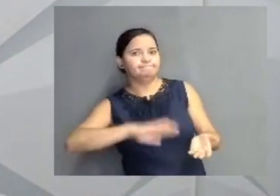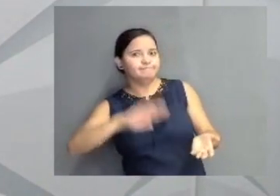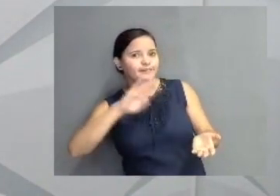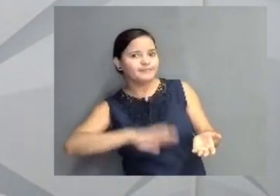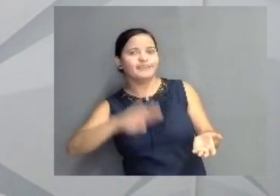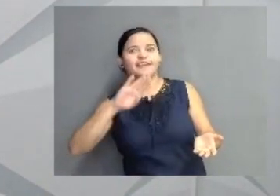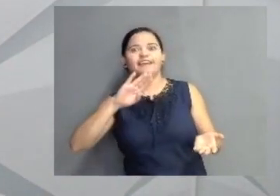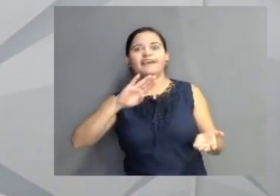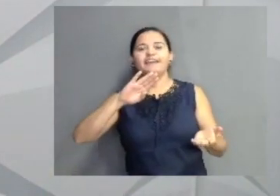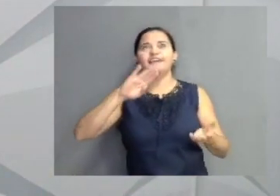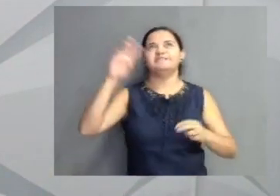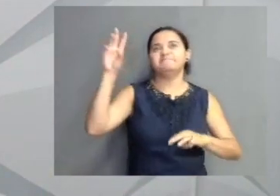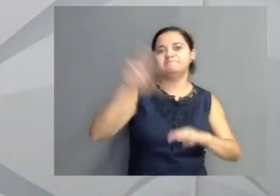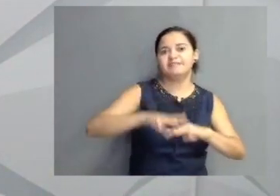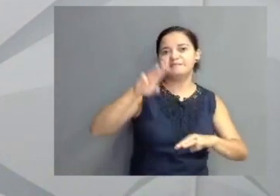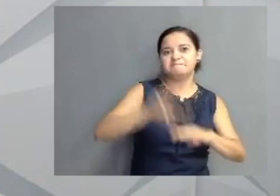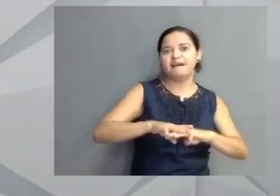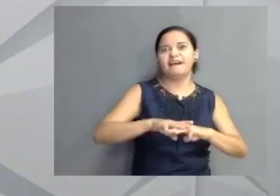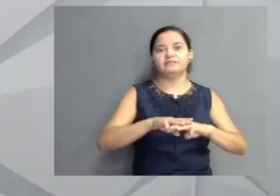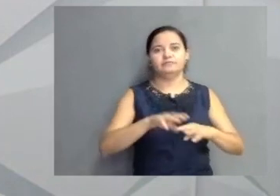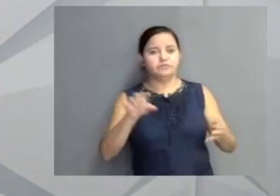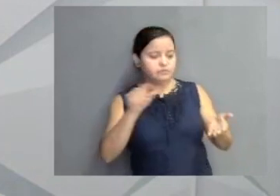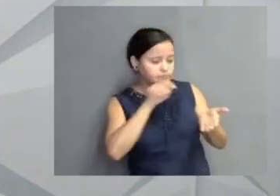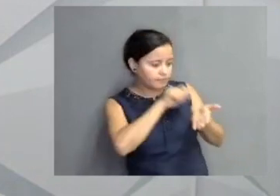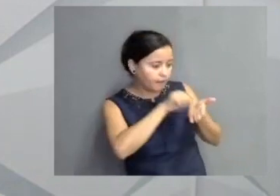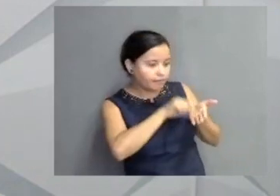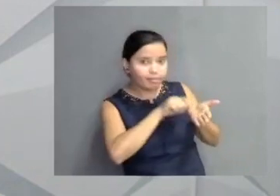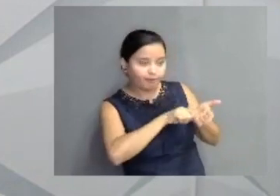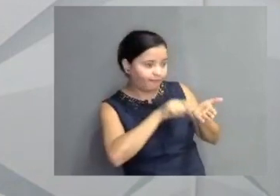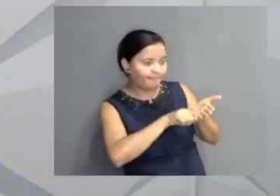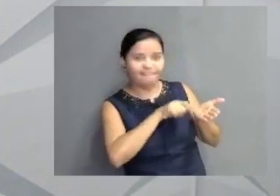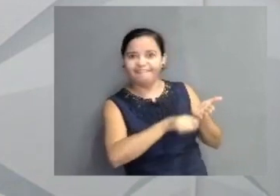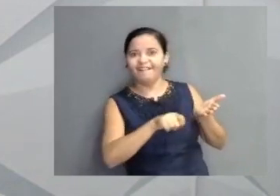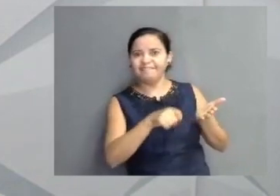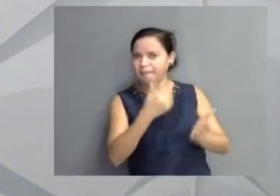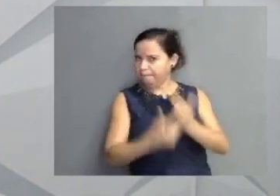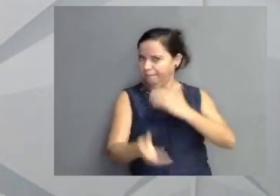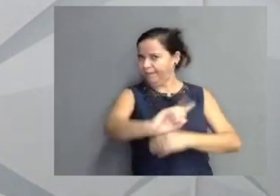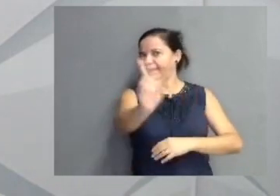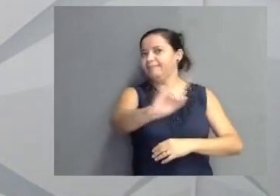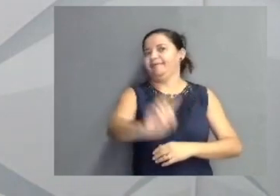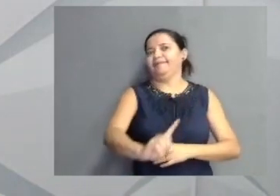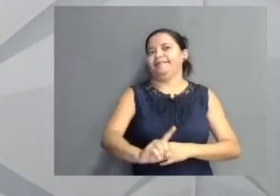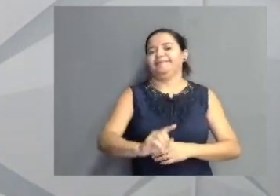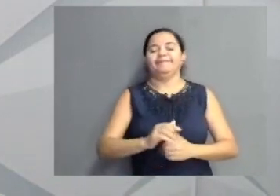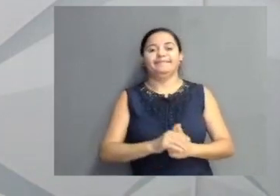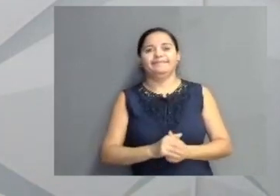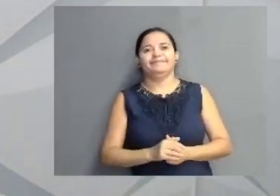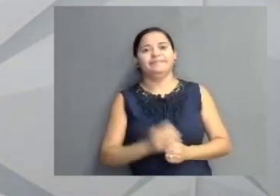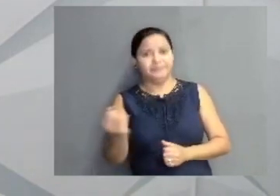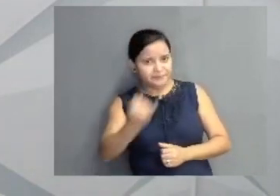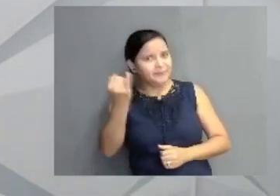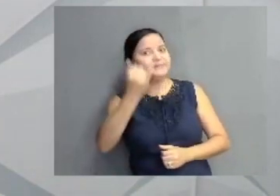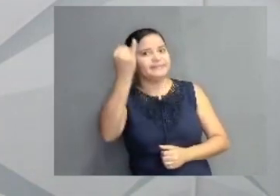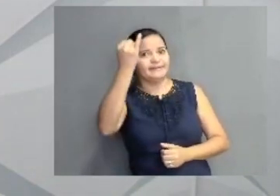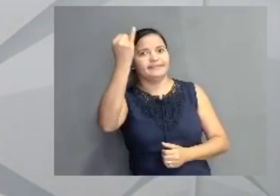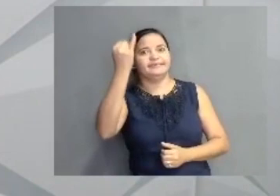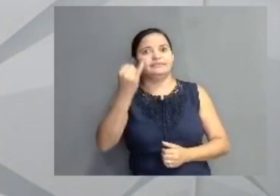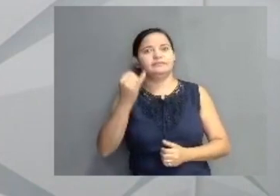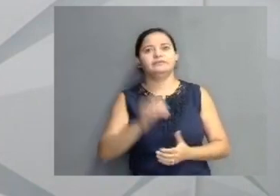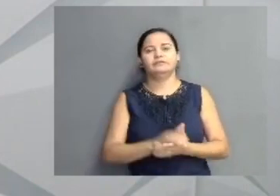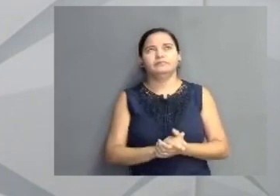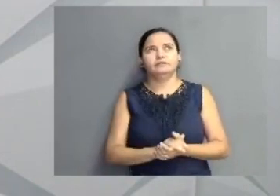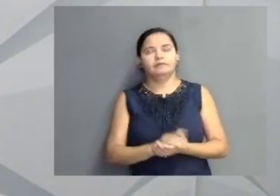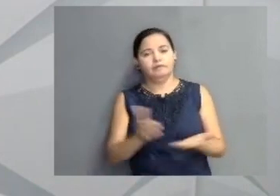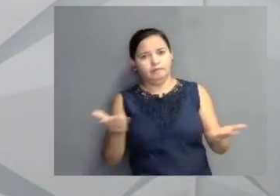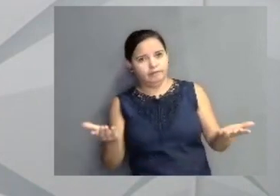de matemática, anota aí no seu caderninho para que você não perca, nenhuma aula e aí não fique para trás, não